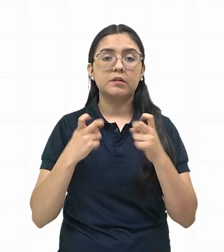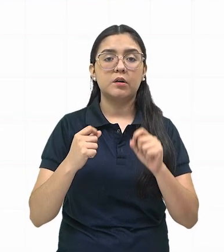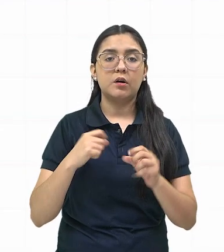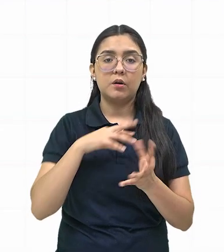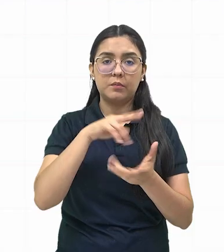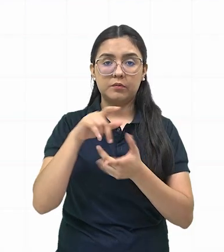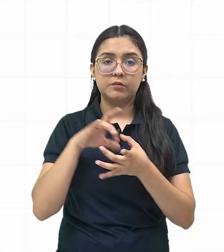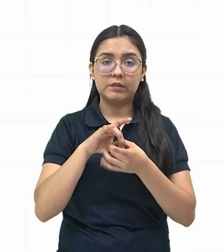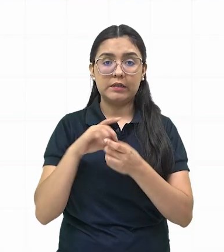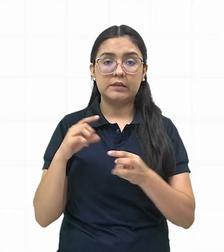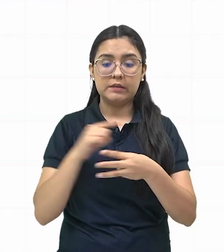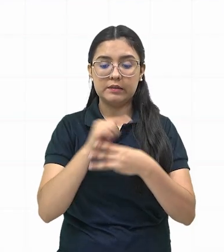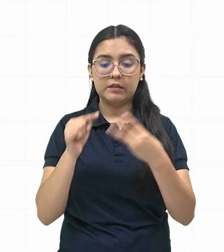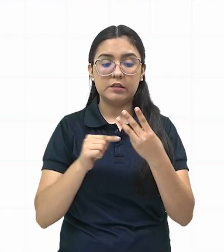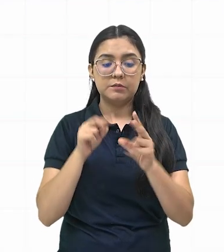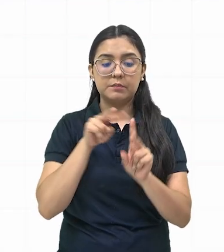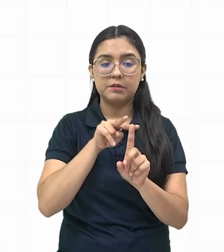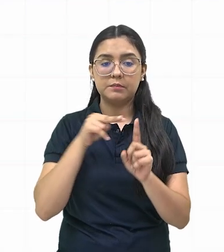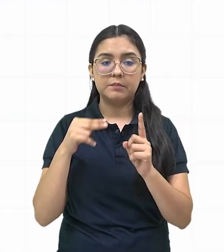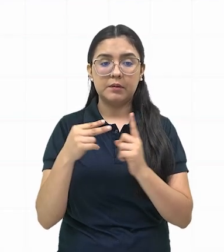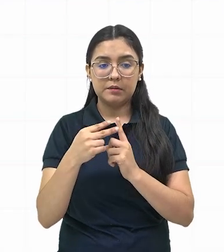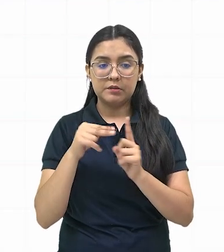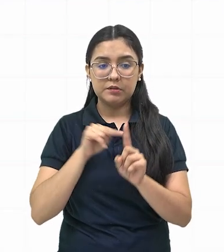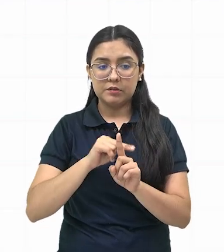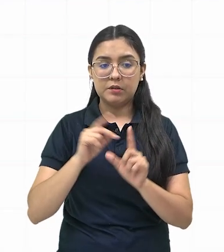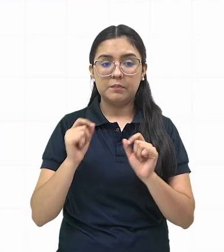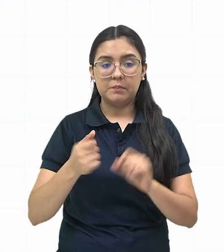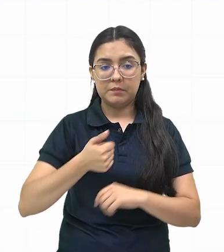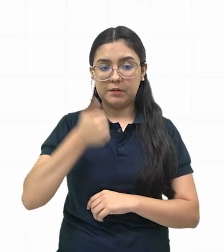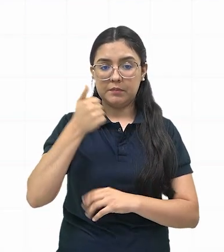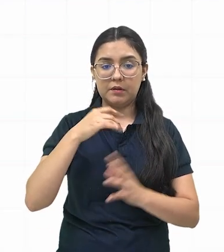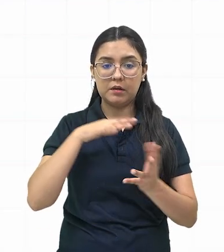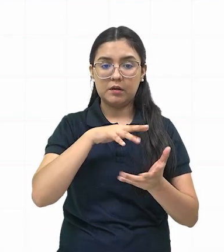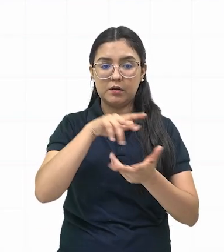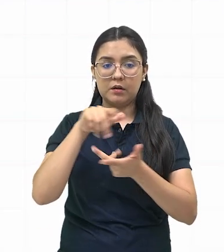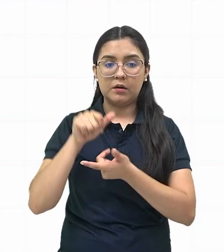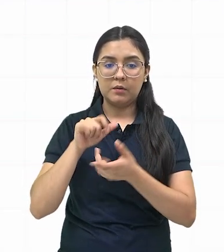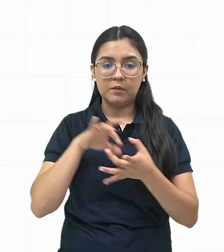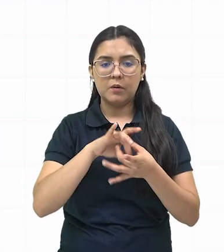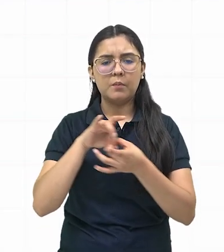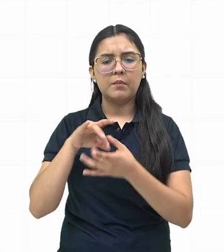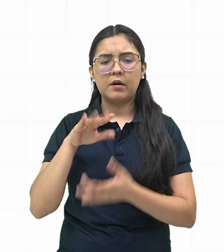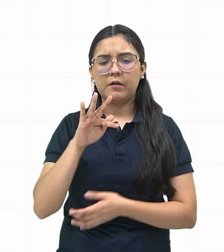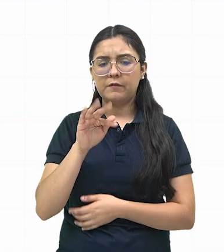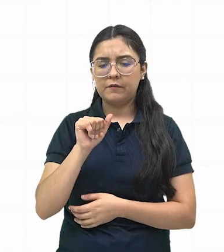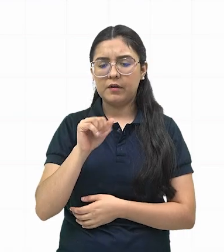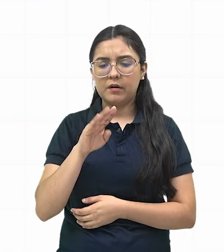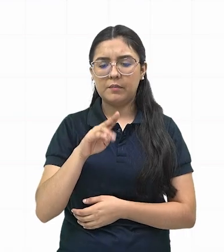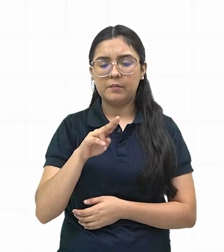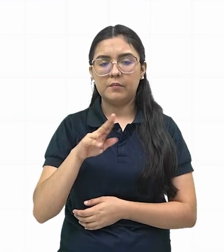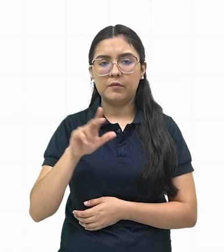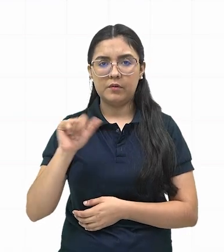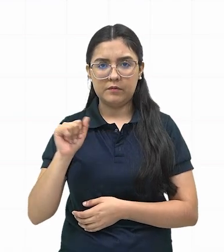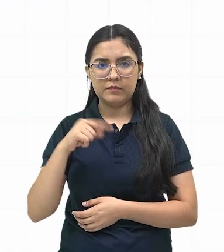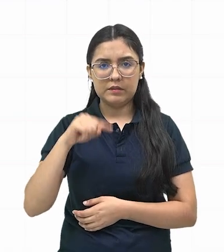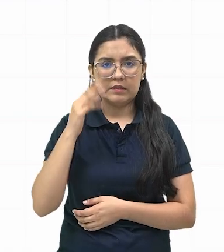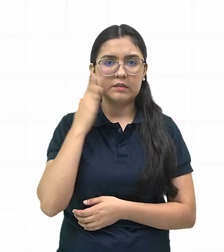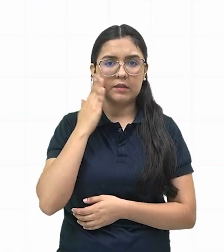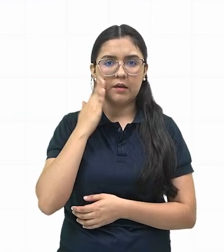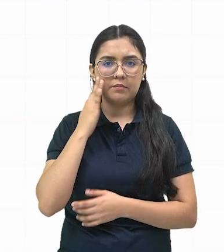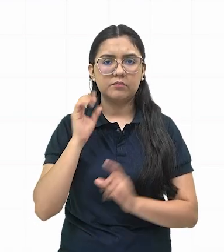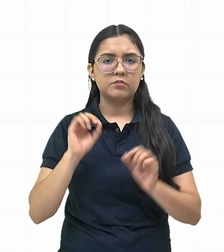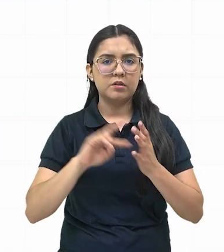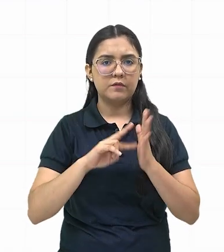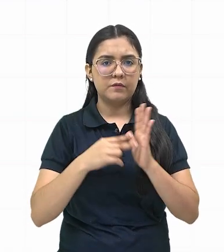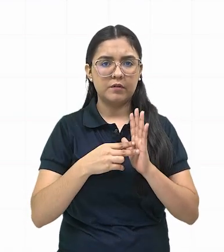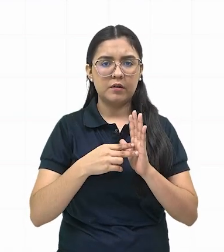partir de 3 perspectivas. Primeiro, a globalização como uma fábula. Vocês sabem o que é uma fábula?